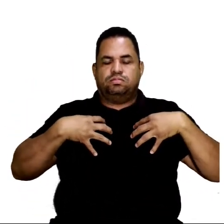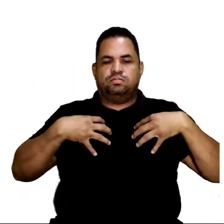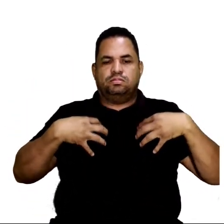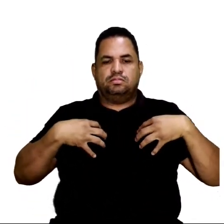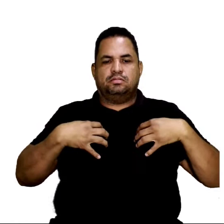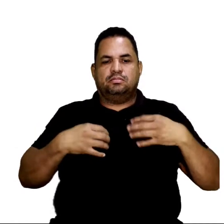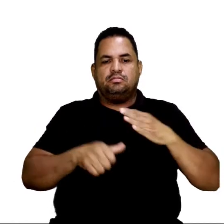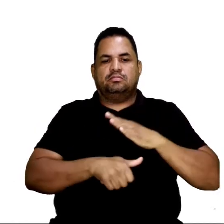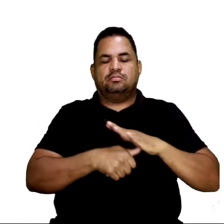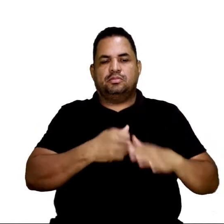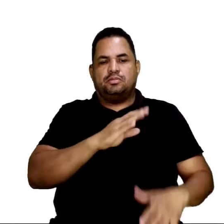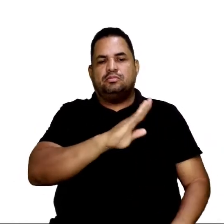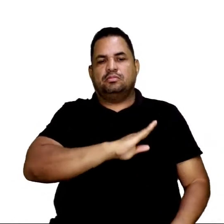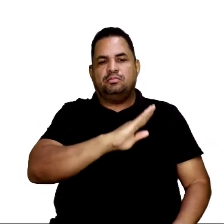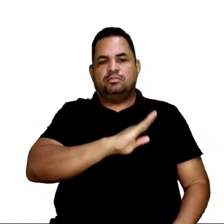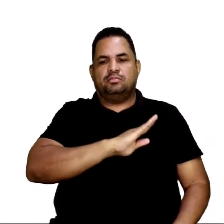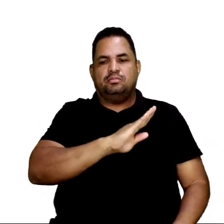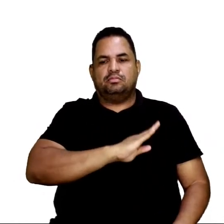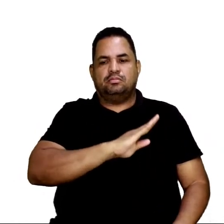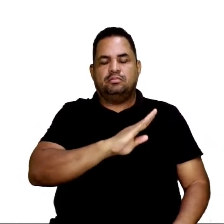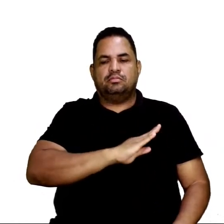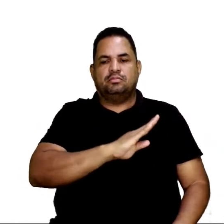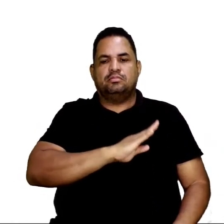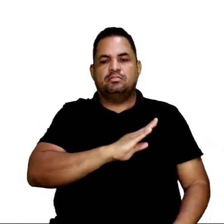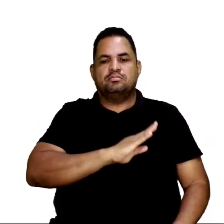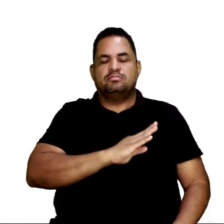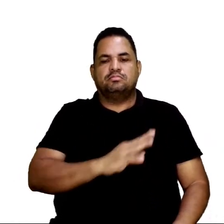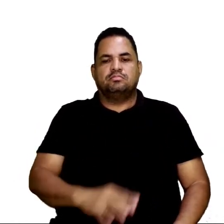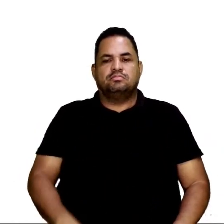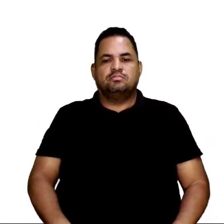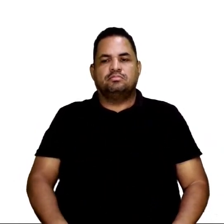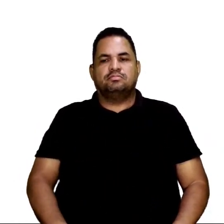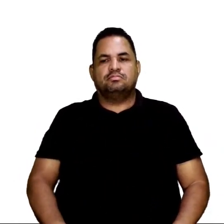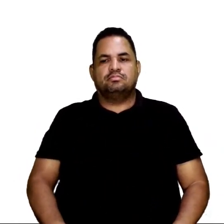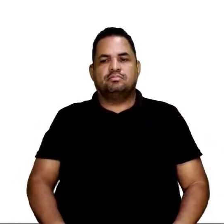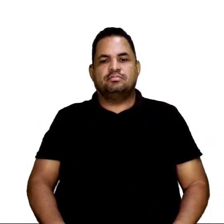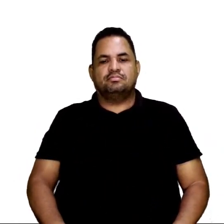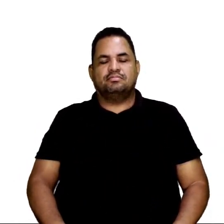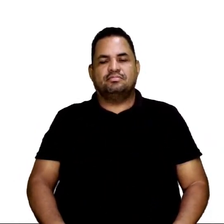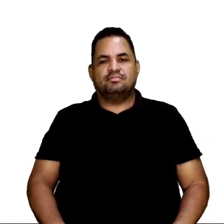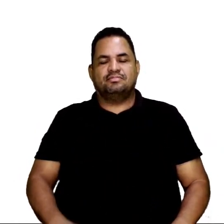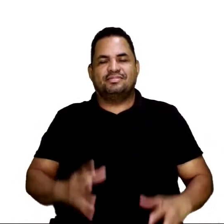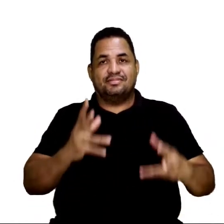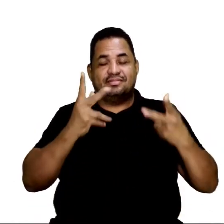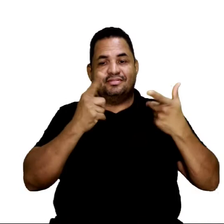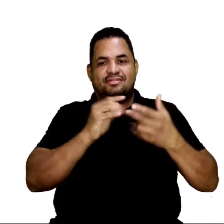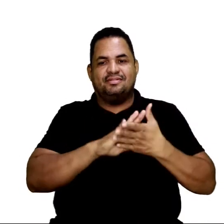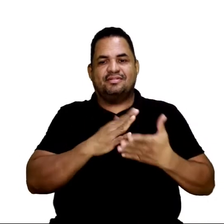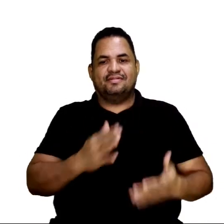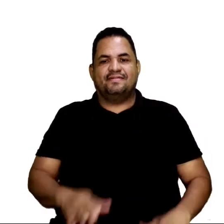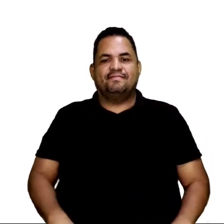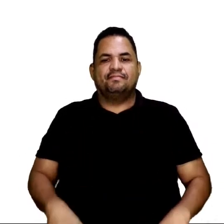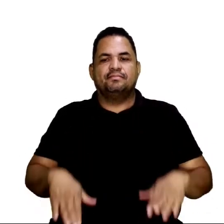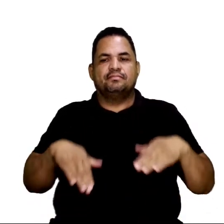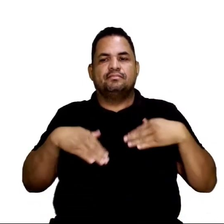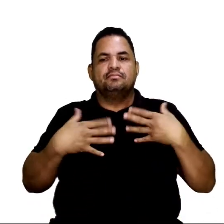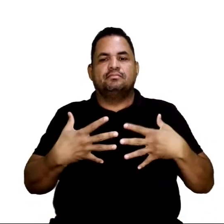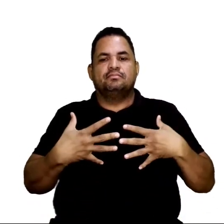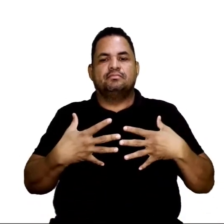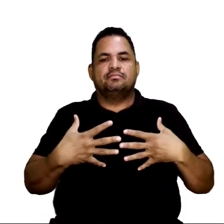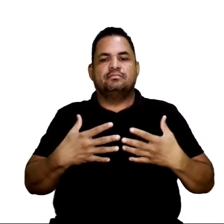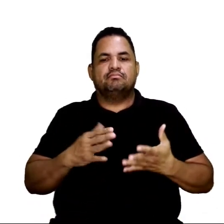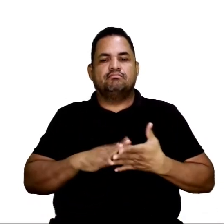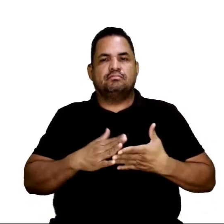coraçãozinho. Tum, tum, tum, tum, tum. Gente, a coisa mais fantástica para a mãe é quando ela descobre